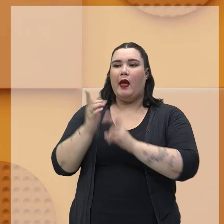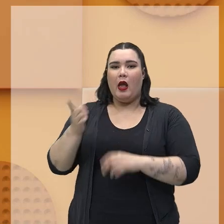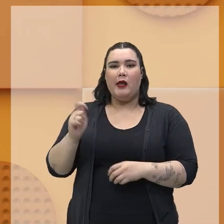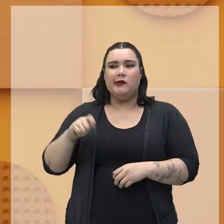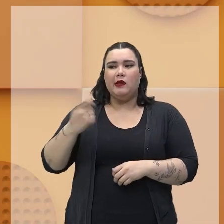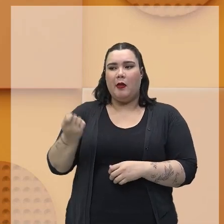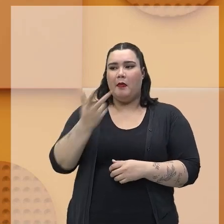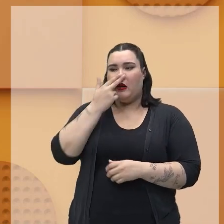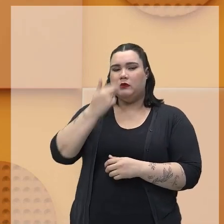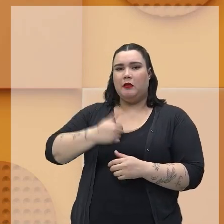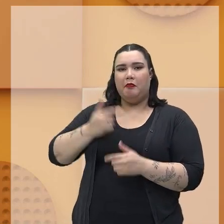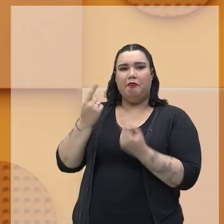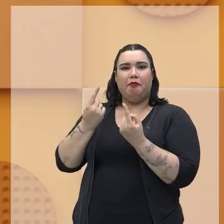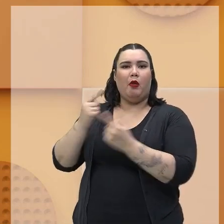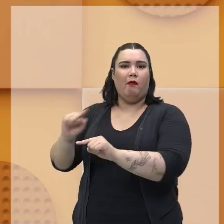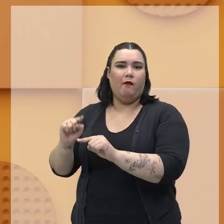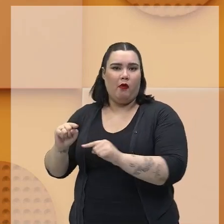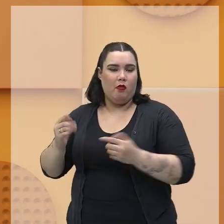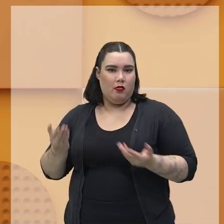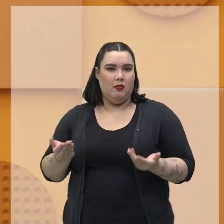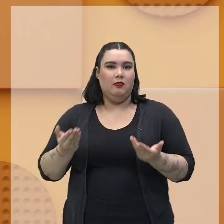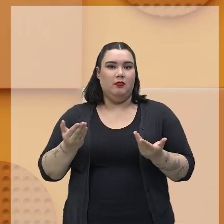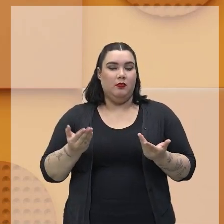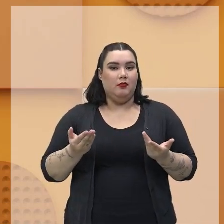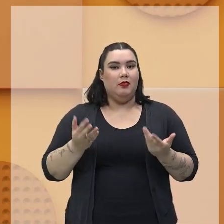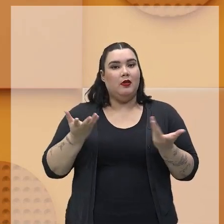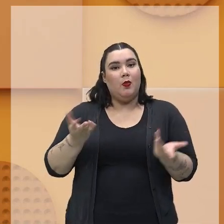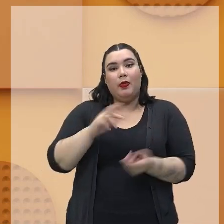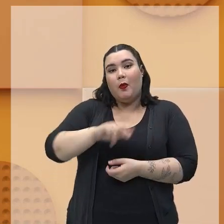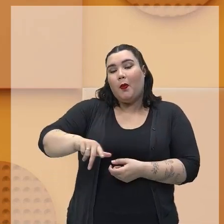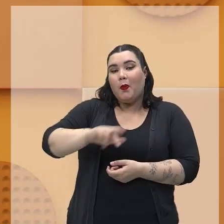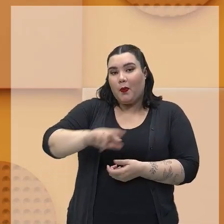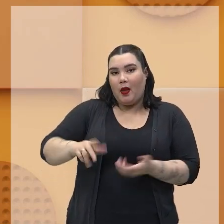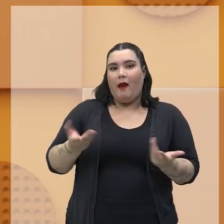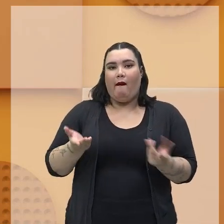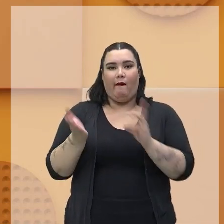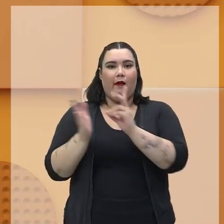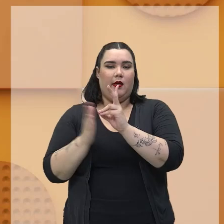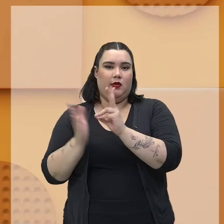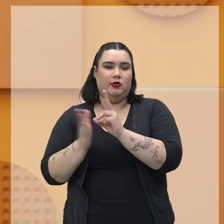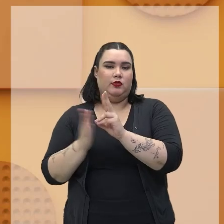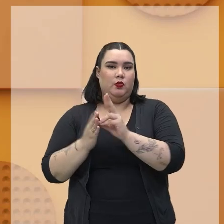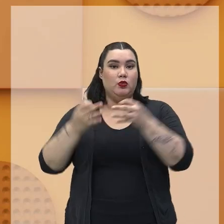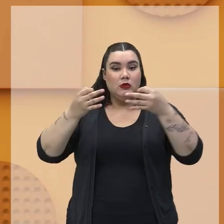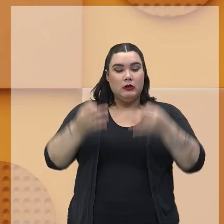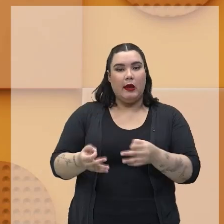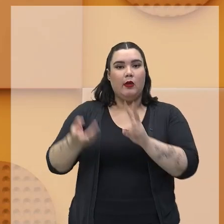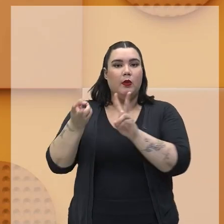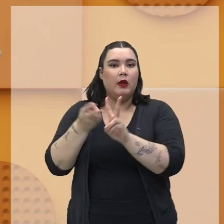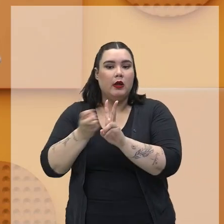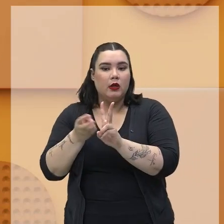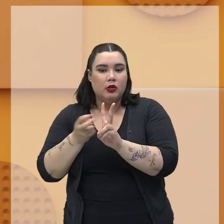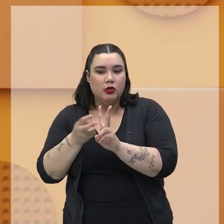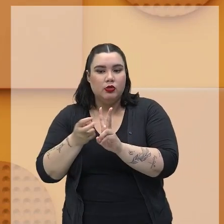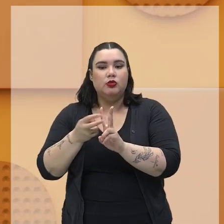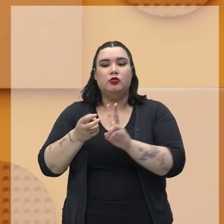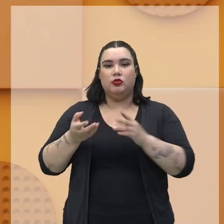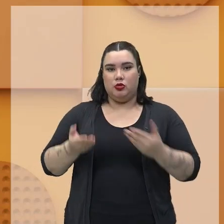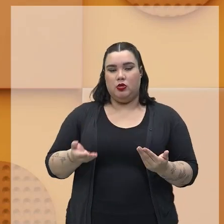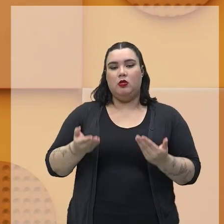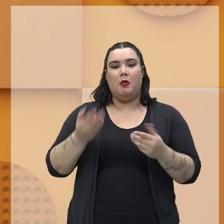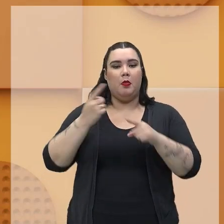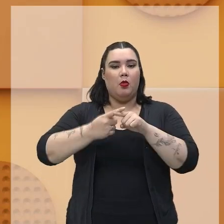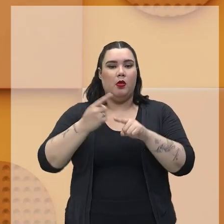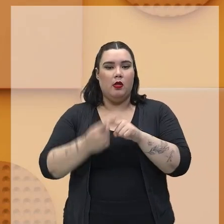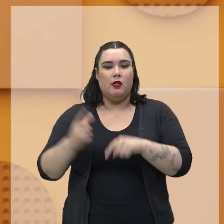está colocando todas as nações indígenas em um balaio só. E isso é errado, porque a gente sabe que